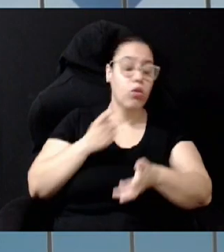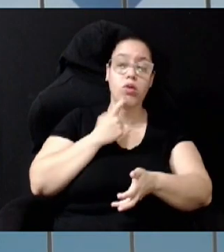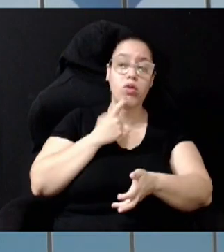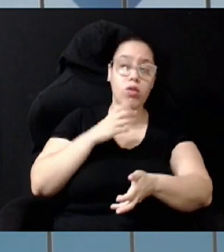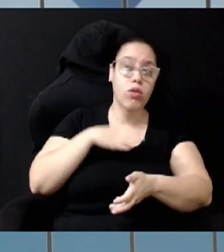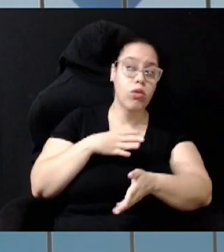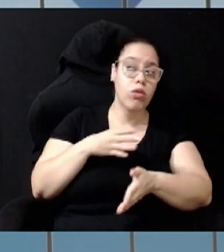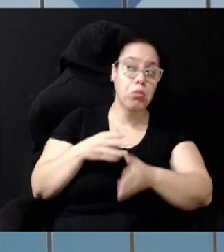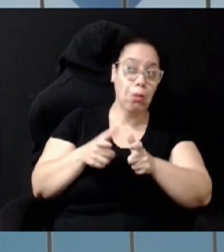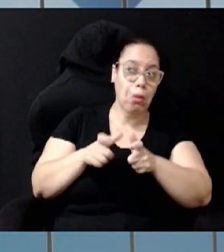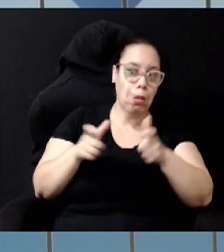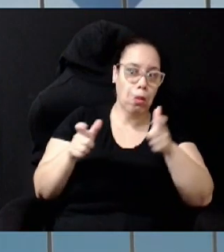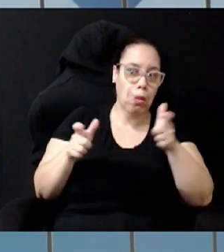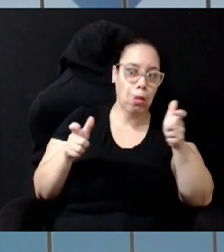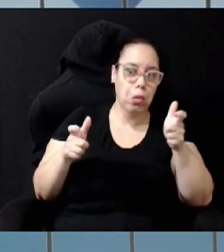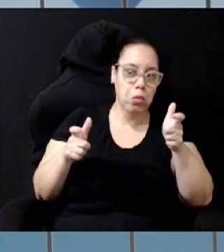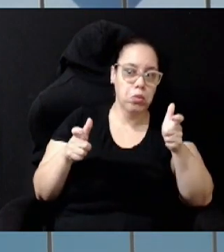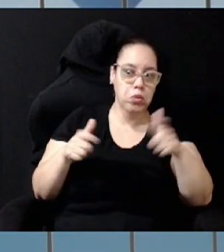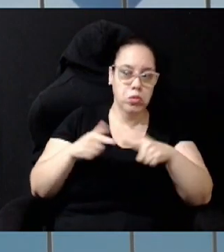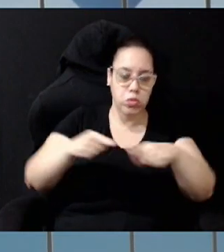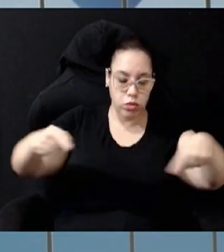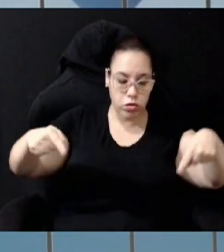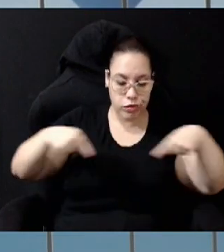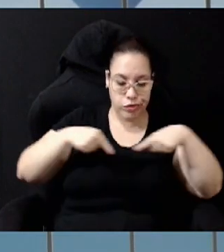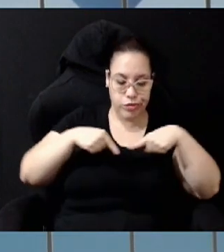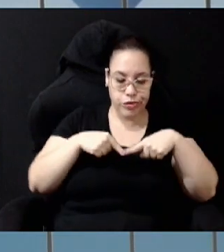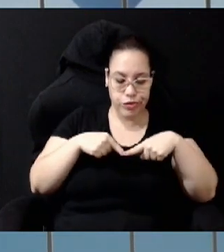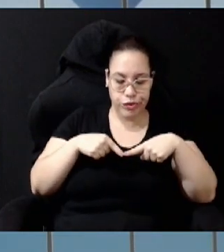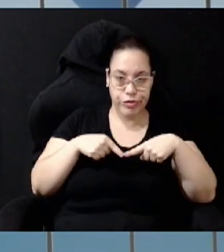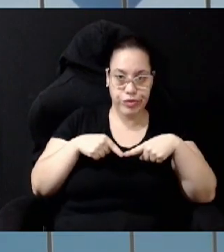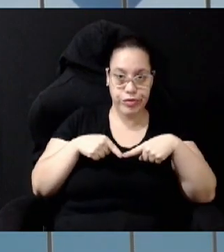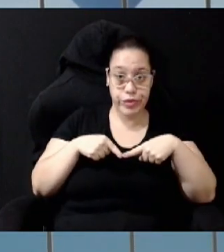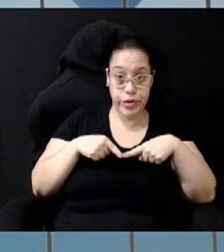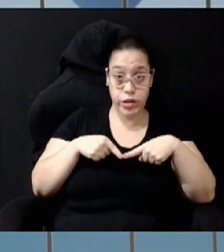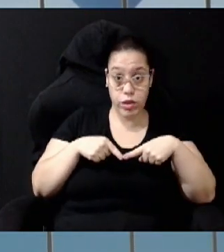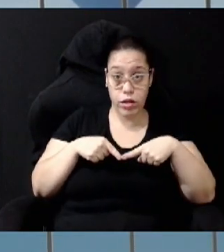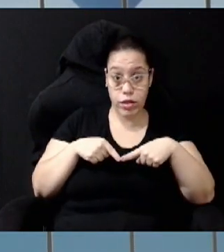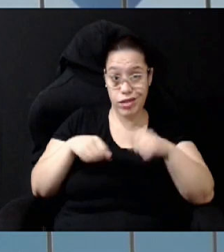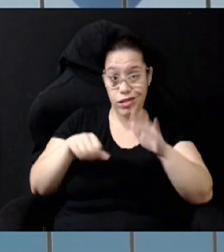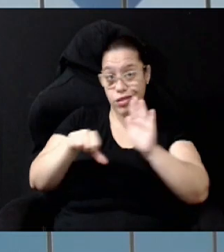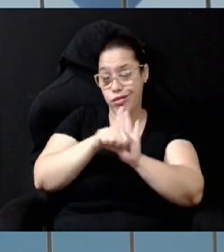tem muitas áreas que acabam, ou por ocupação irregular,